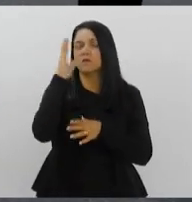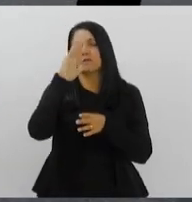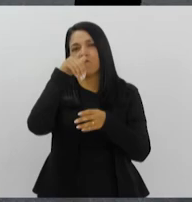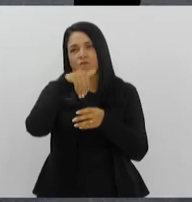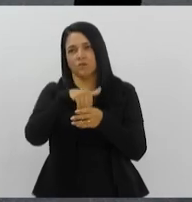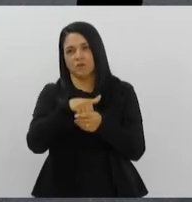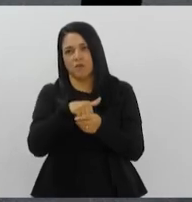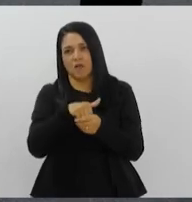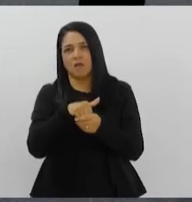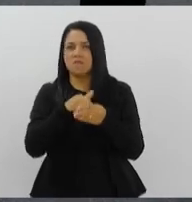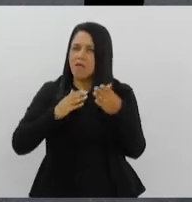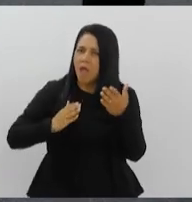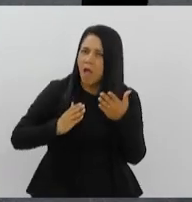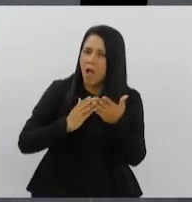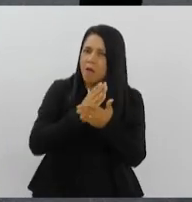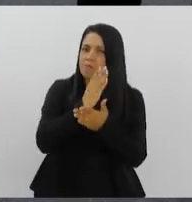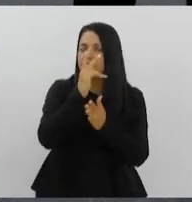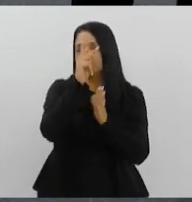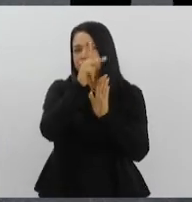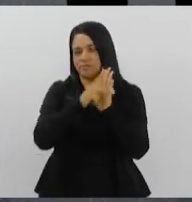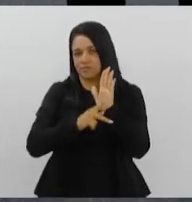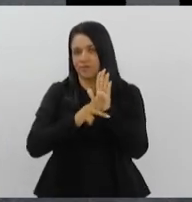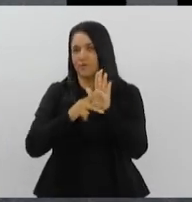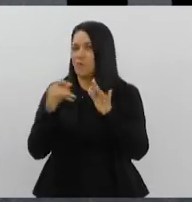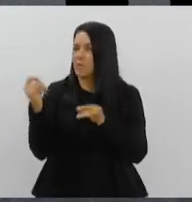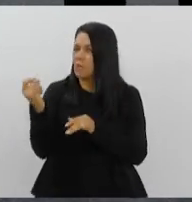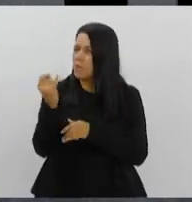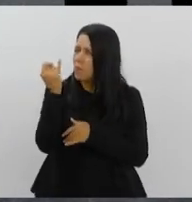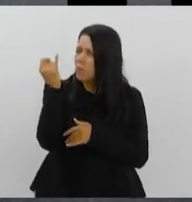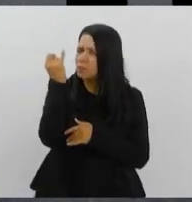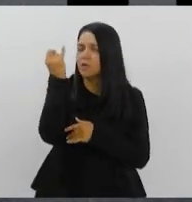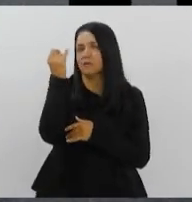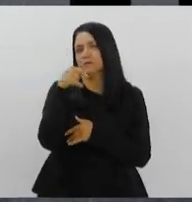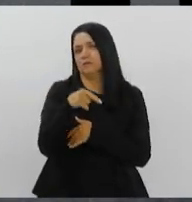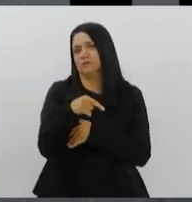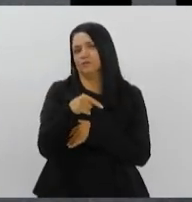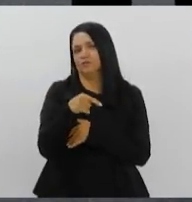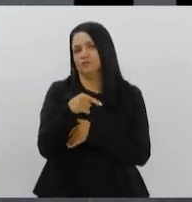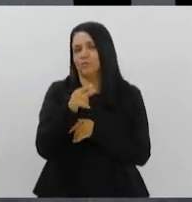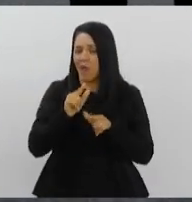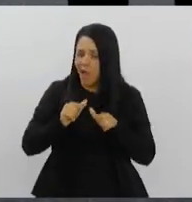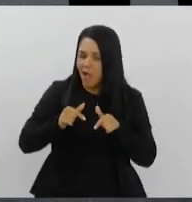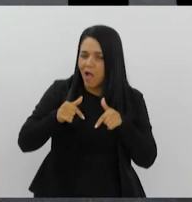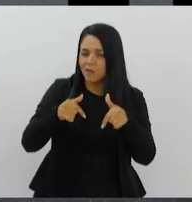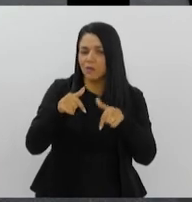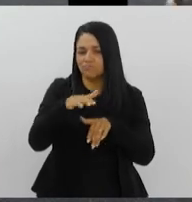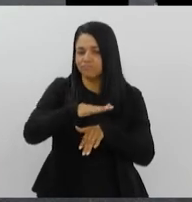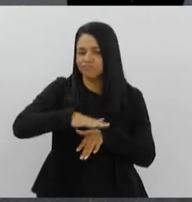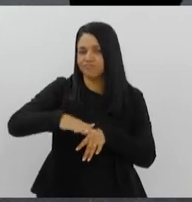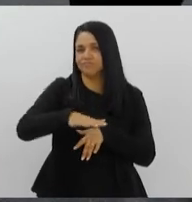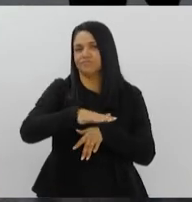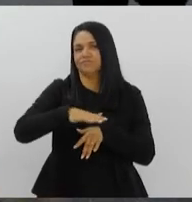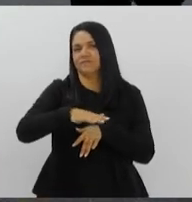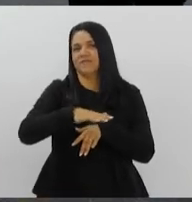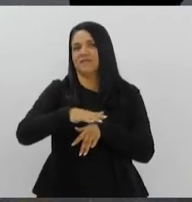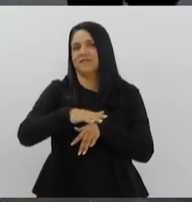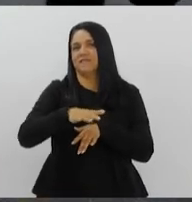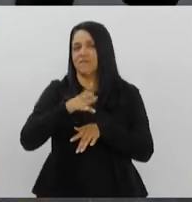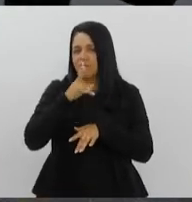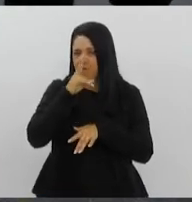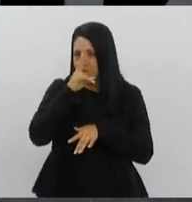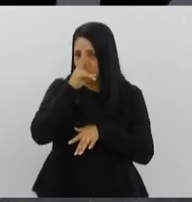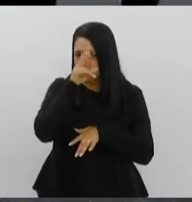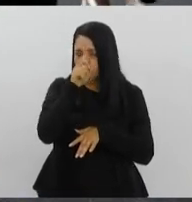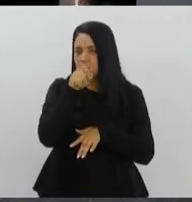votando, aprovando um projeto que é tão importante para atuar lá na ponta para o fortalecimento, de